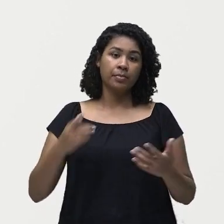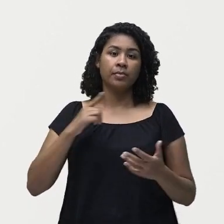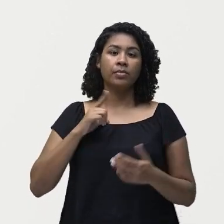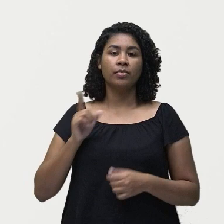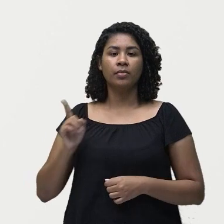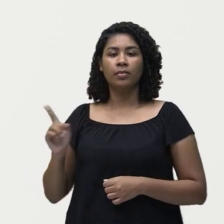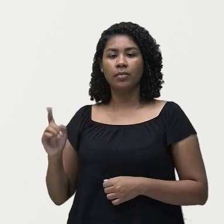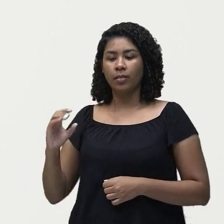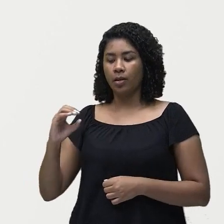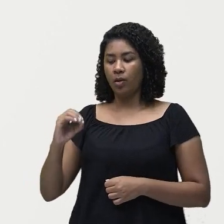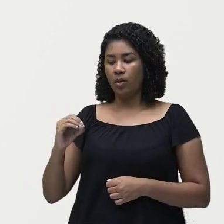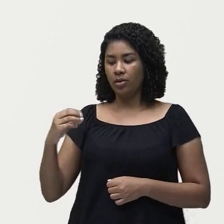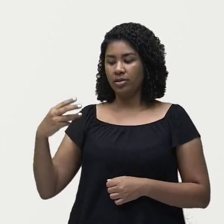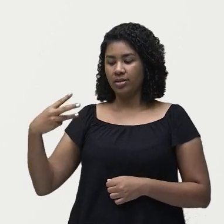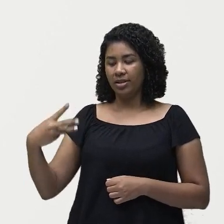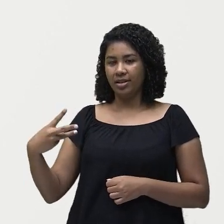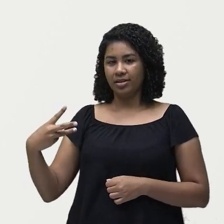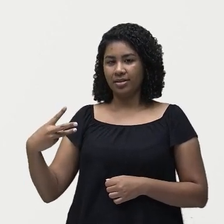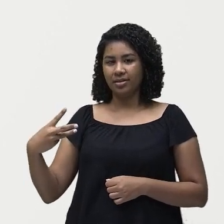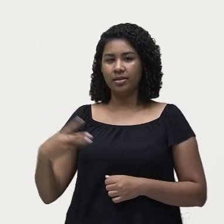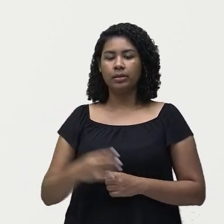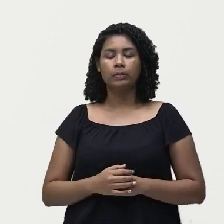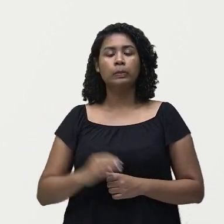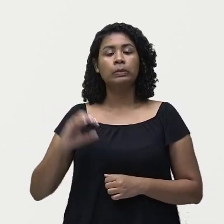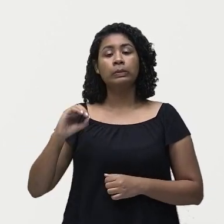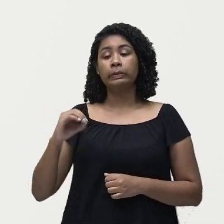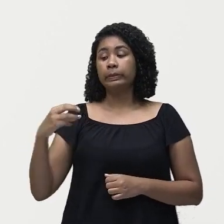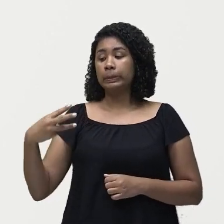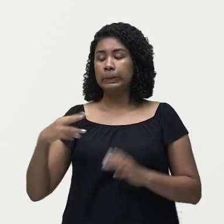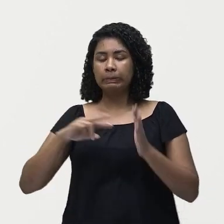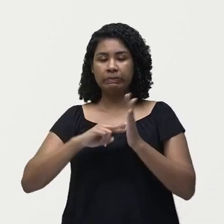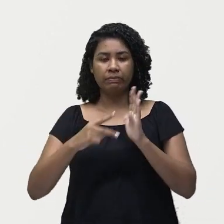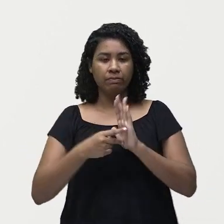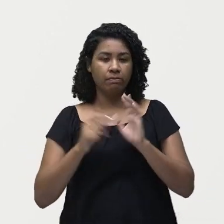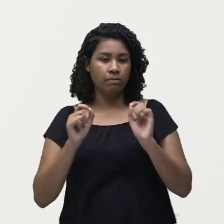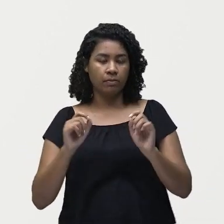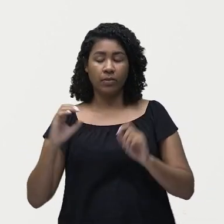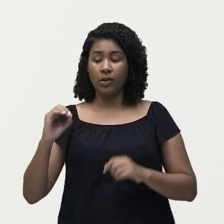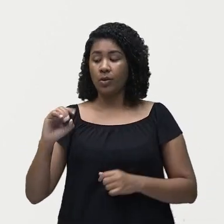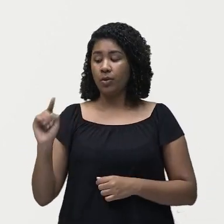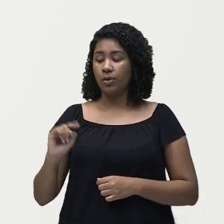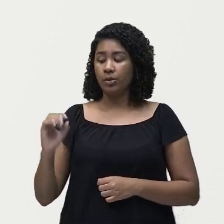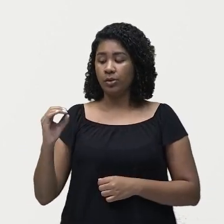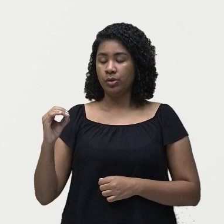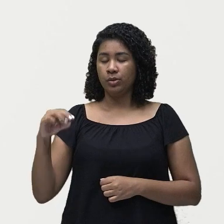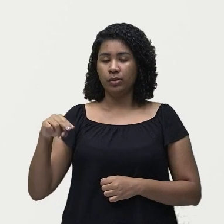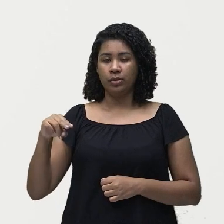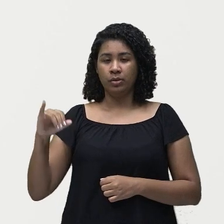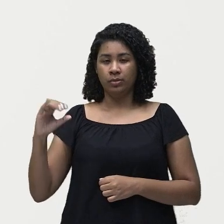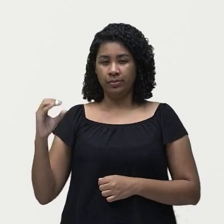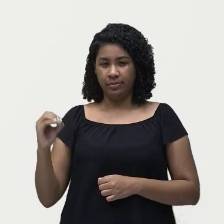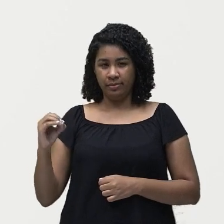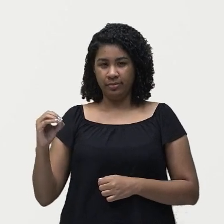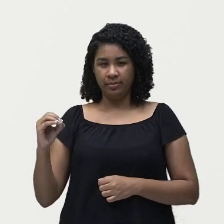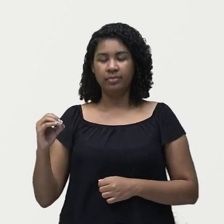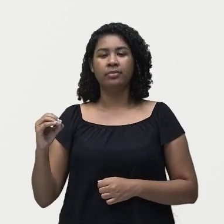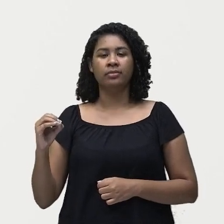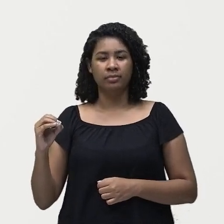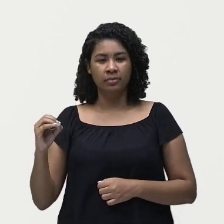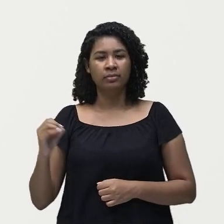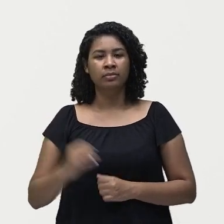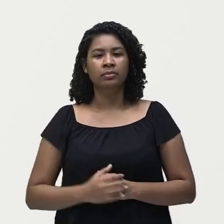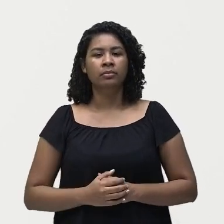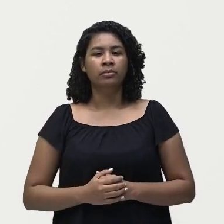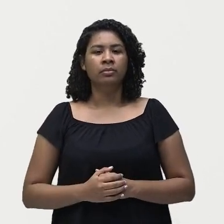o O3. E o que é o O3? O ozônio, né? Então, o que vai acontecer? Depois que divide